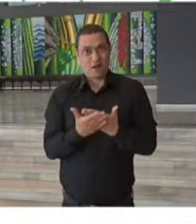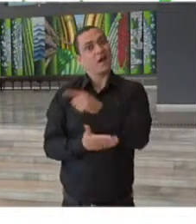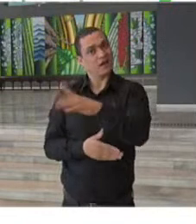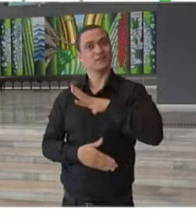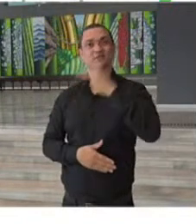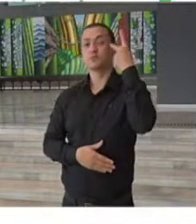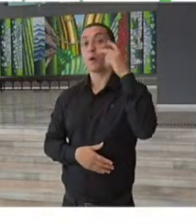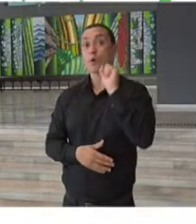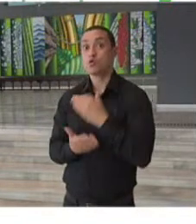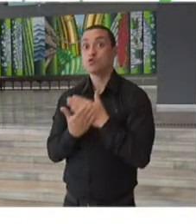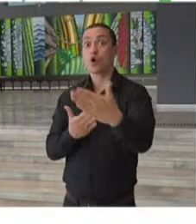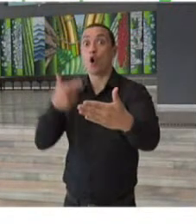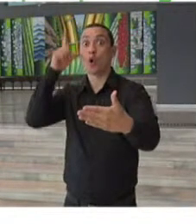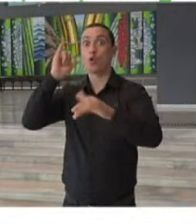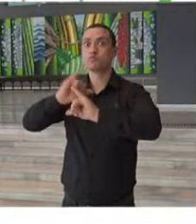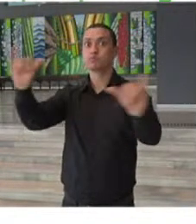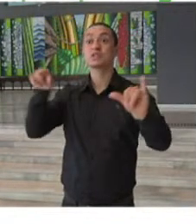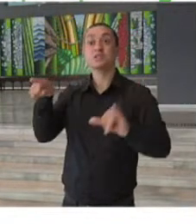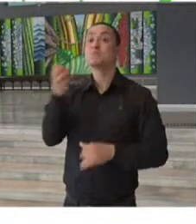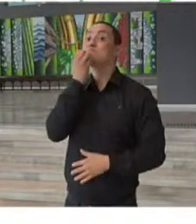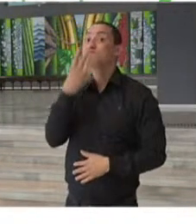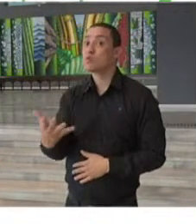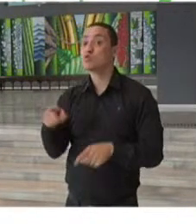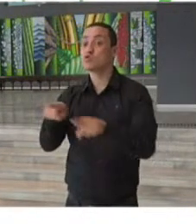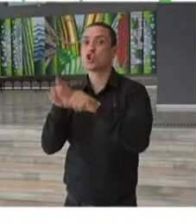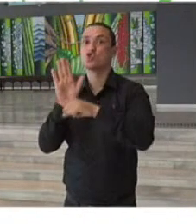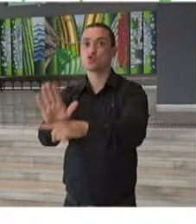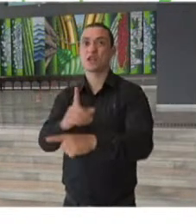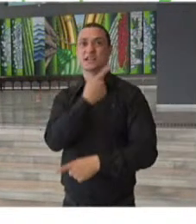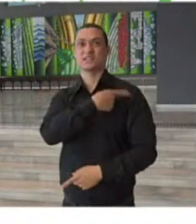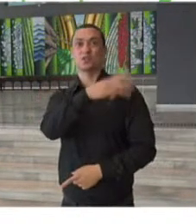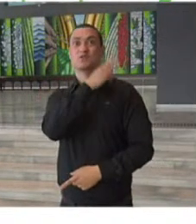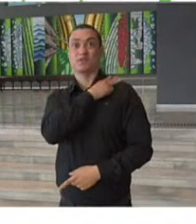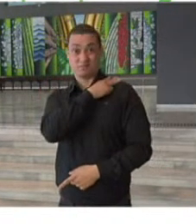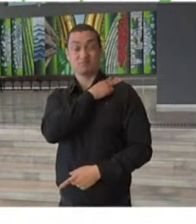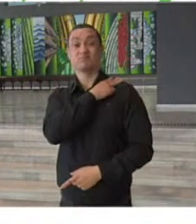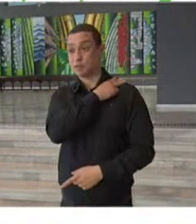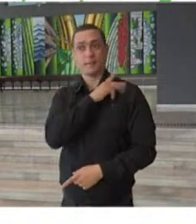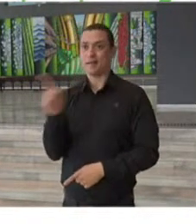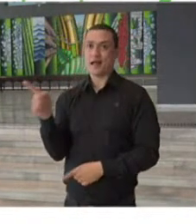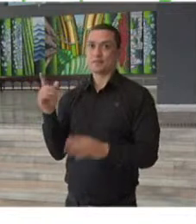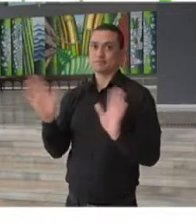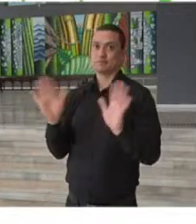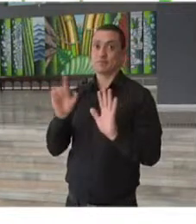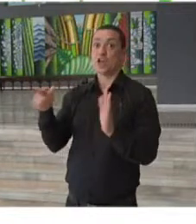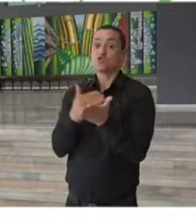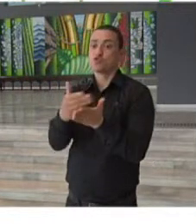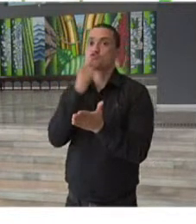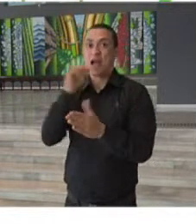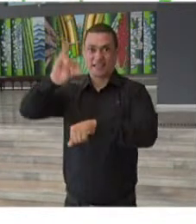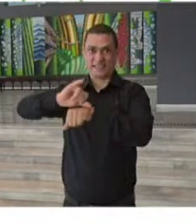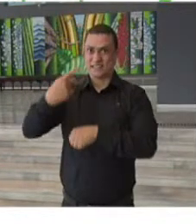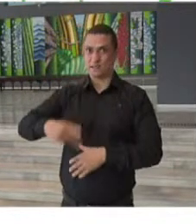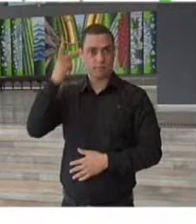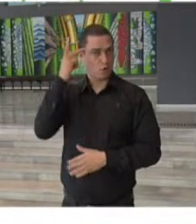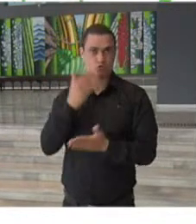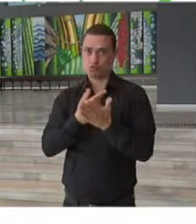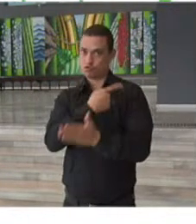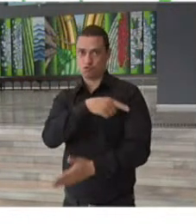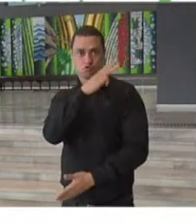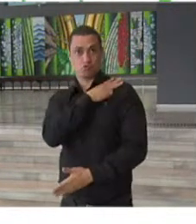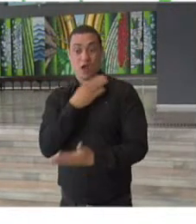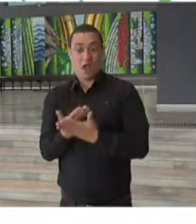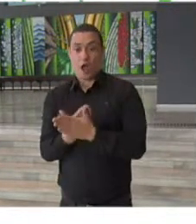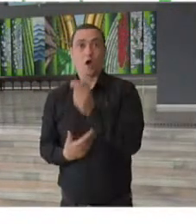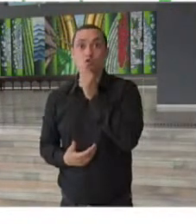cidade de São Paulo. Isso servirá inclusive para o ensino médio. Por exemplo, o ensino médio não retorna neste momento na capital para as